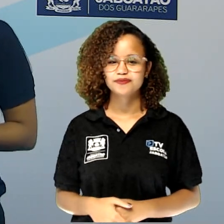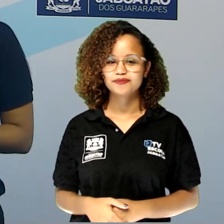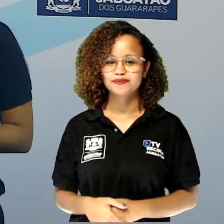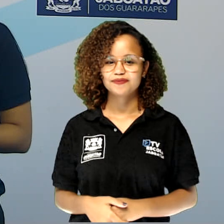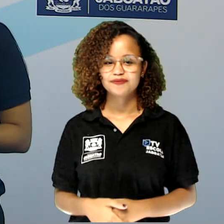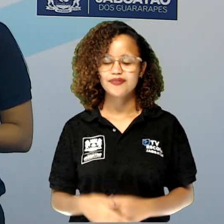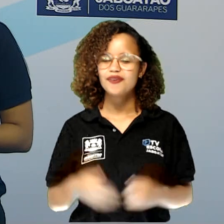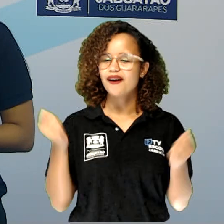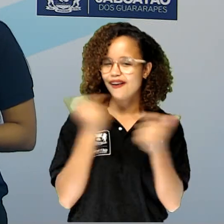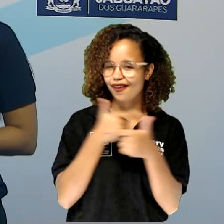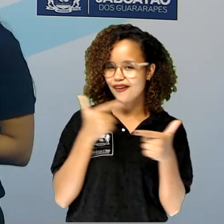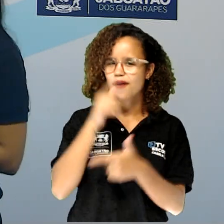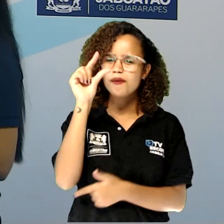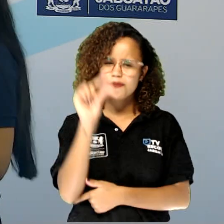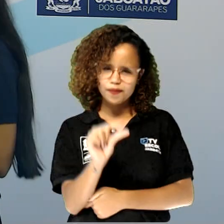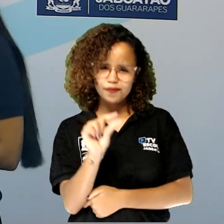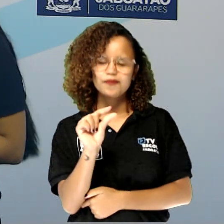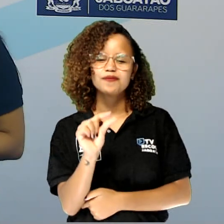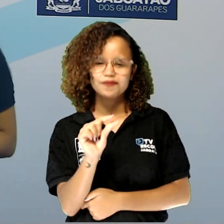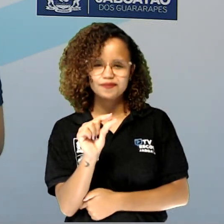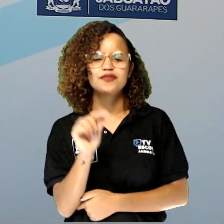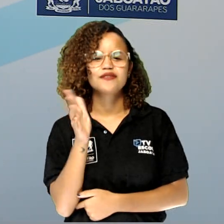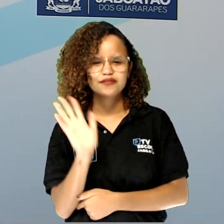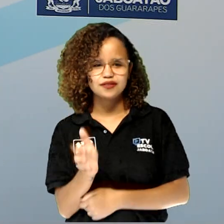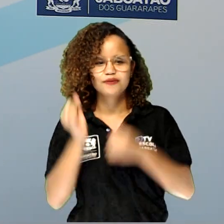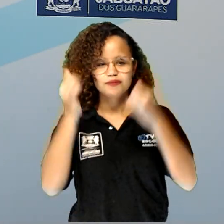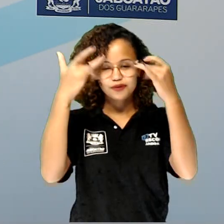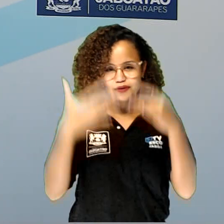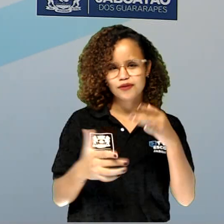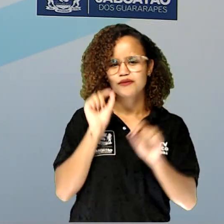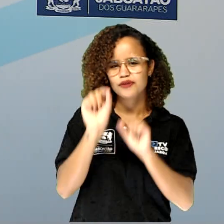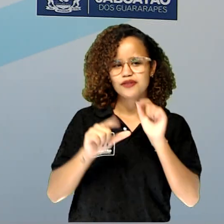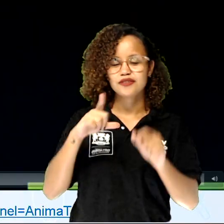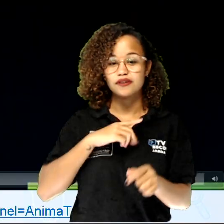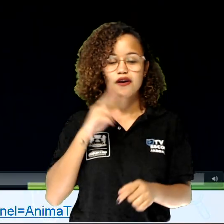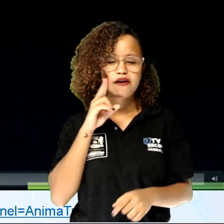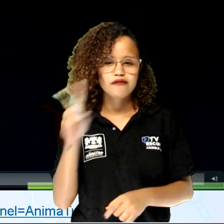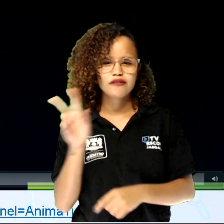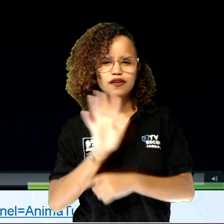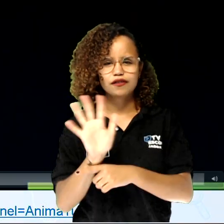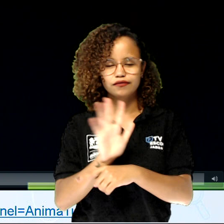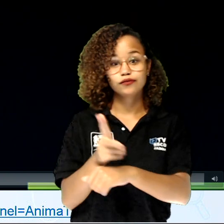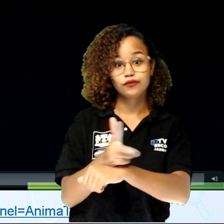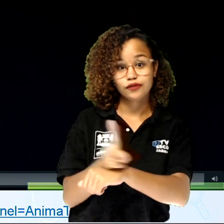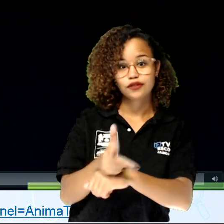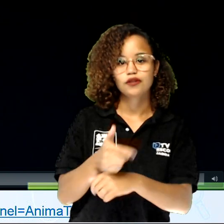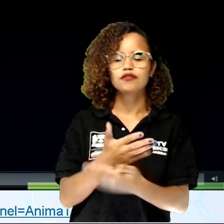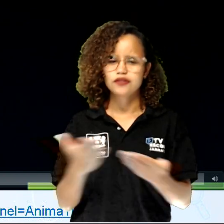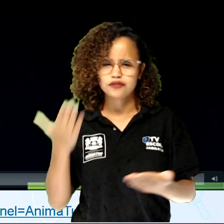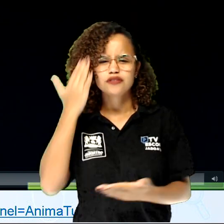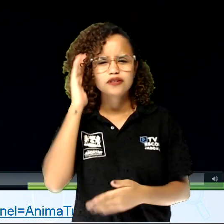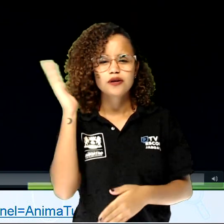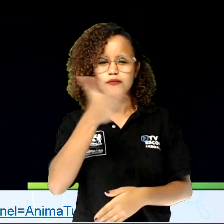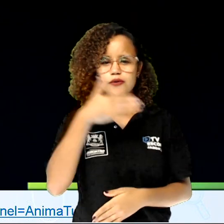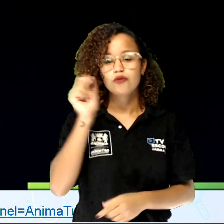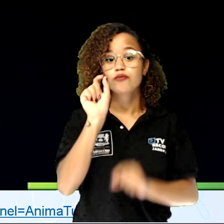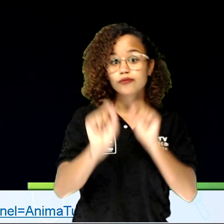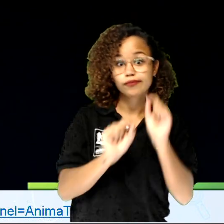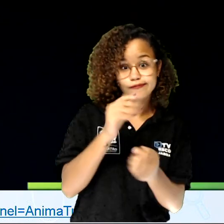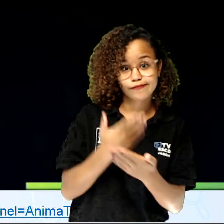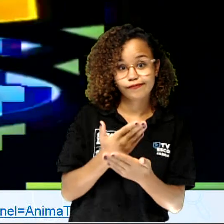Vamos rir um pouquinho, né? Olha o emoji aí, já dizendo o que a gente tem pela frente. Vamos assistir o vídeo? Com esse vídeo vocês vão entender melhor do que será a